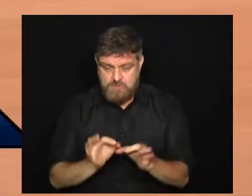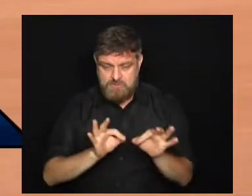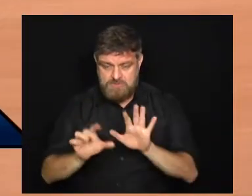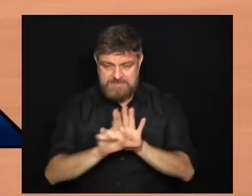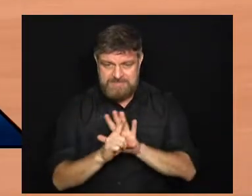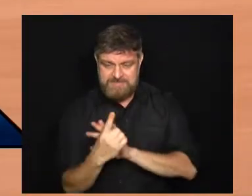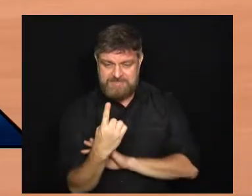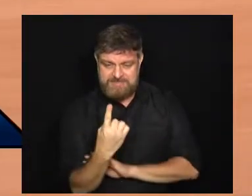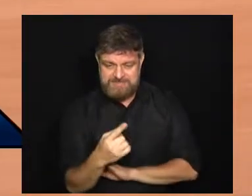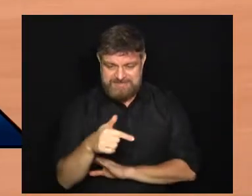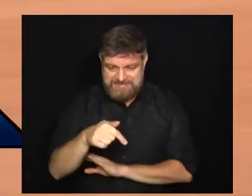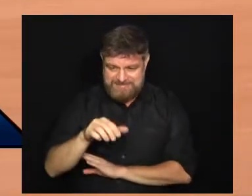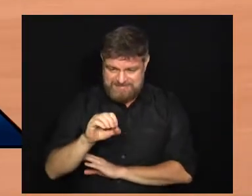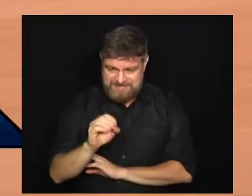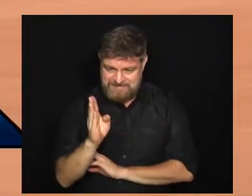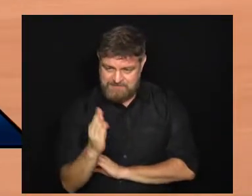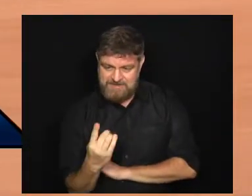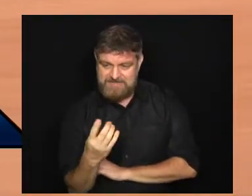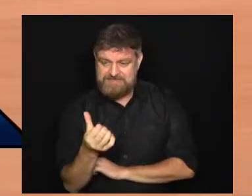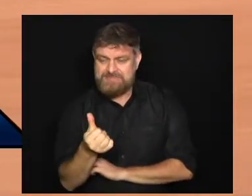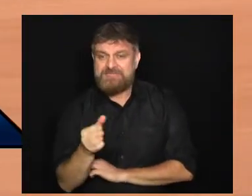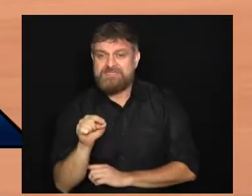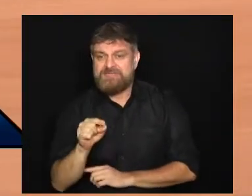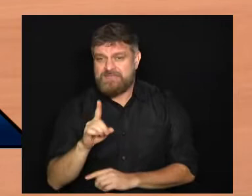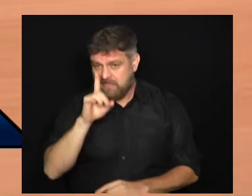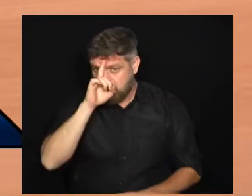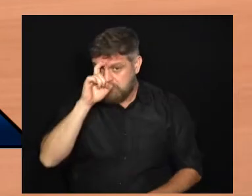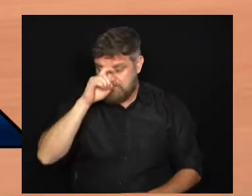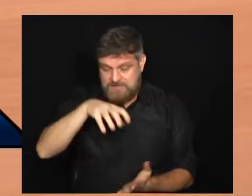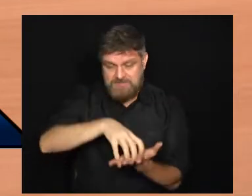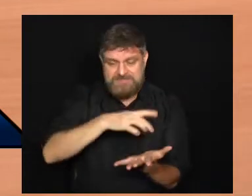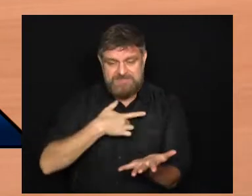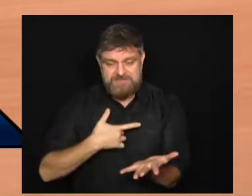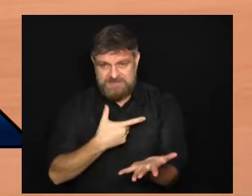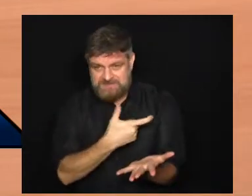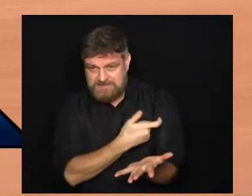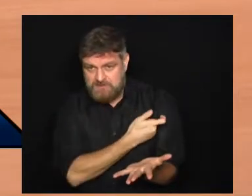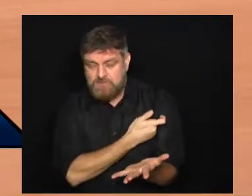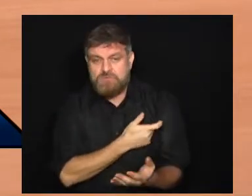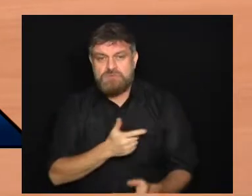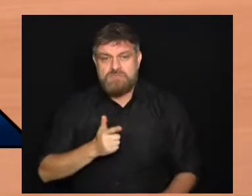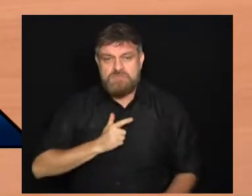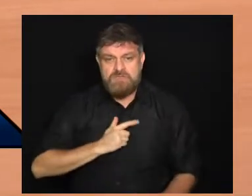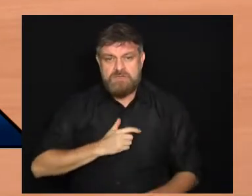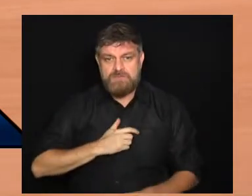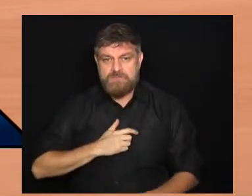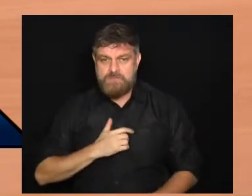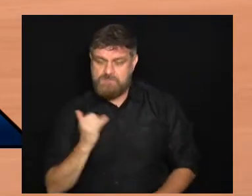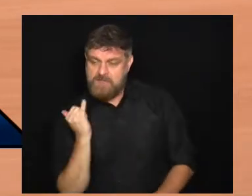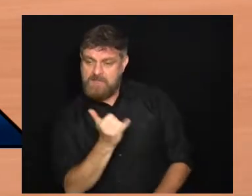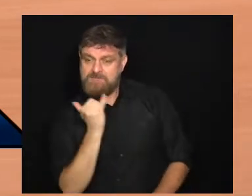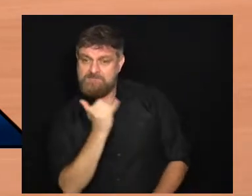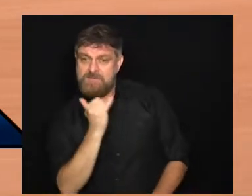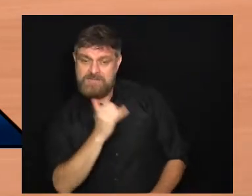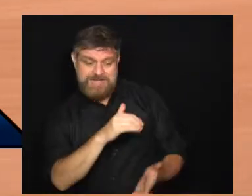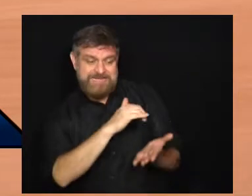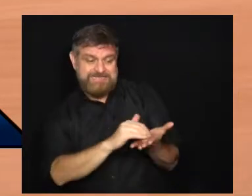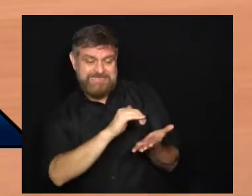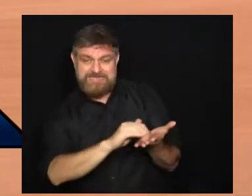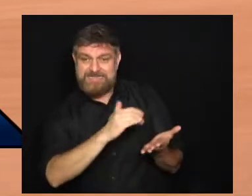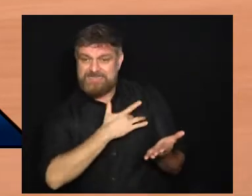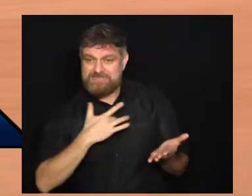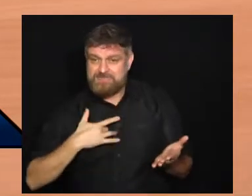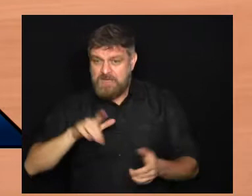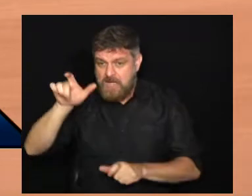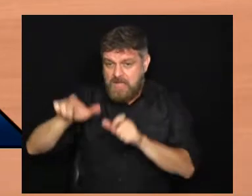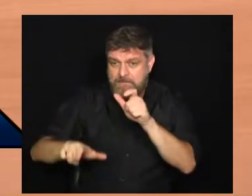170/2016, que dispõe sobre a obrigatoriedade que hospitais e centros de saúde similares, públicos e privados, comuniquem à Secretaria Municipal de Saúde casos de vitimados